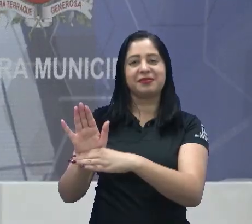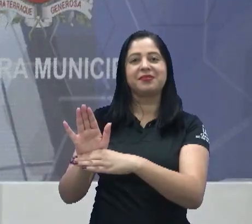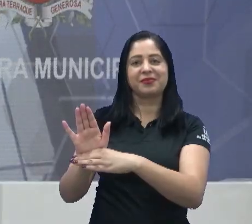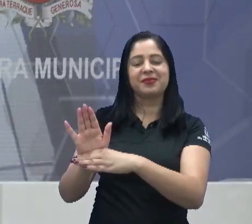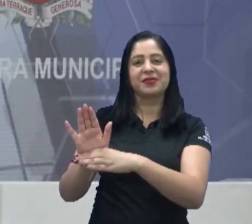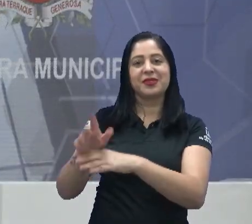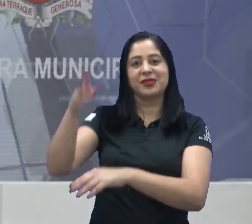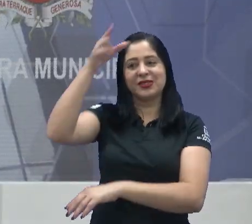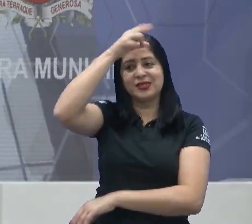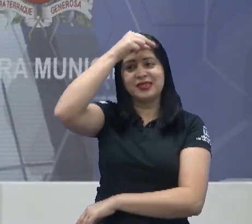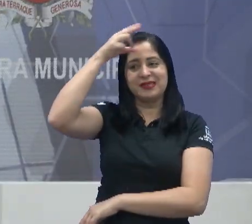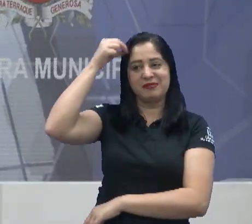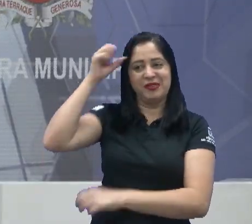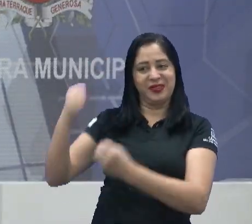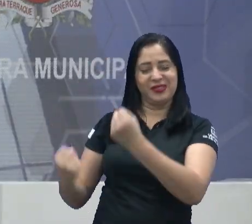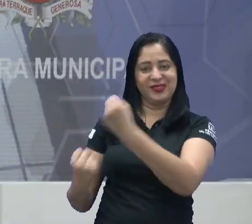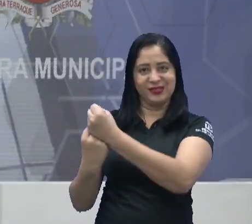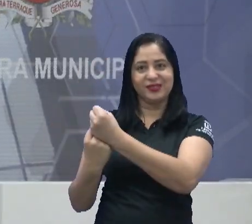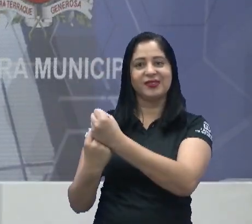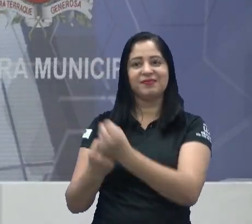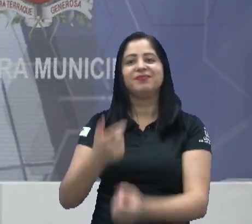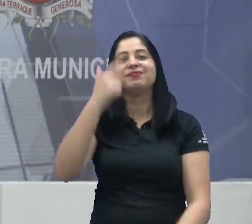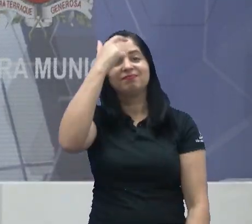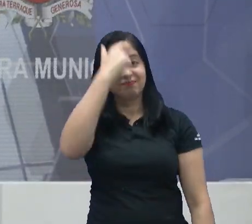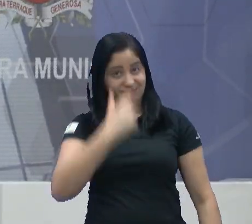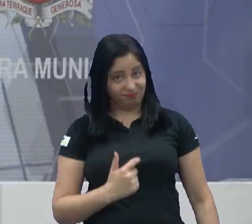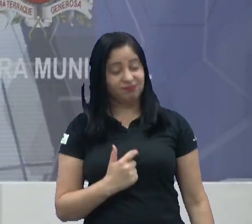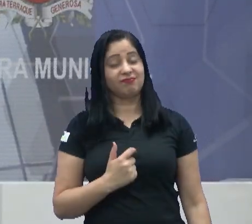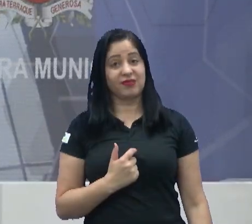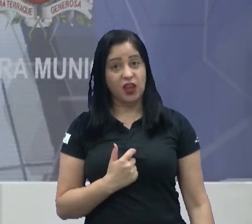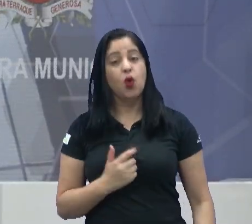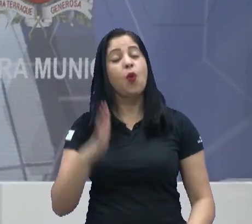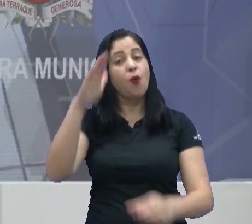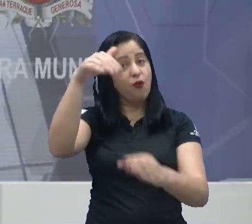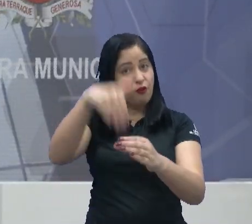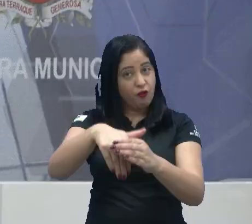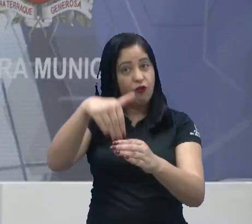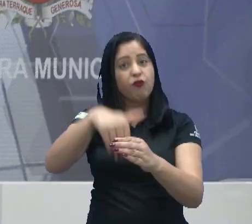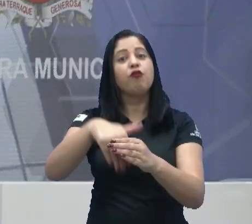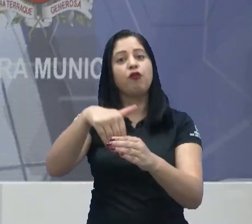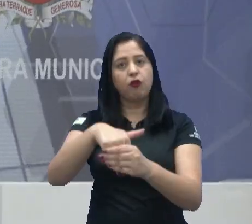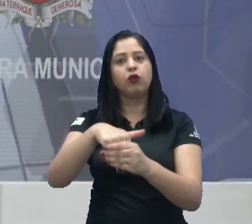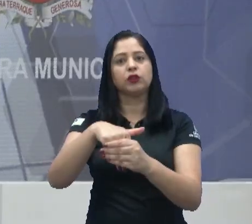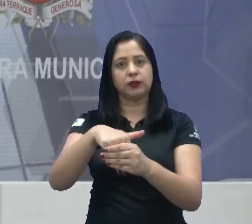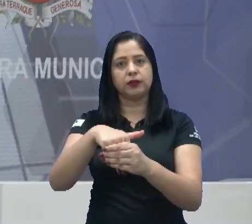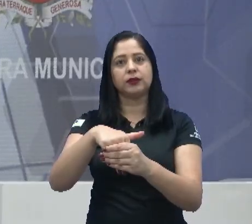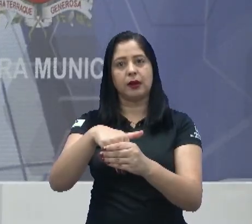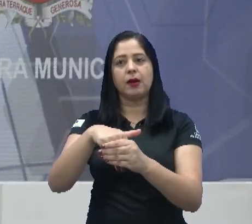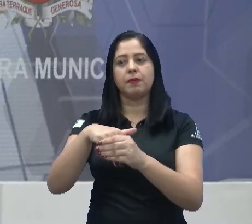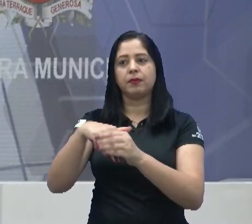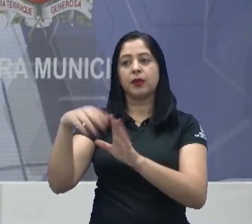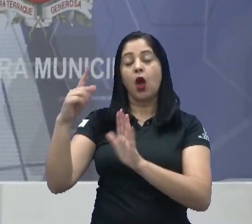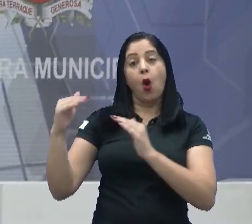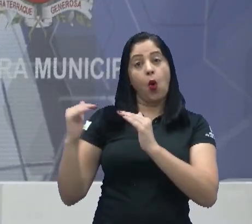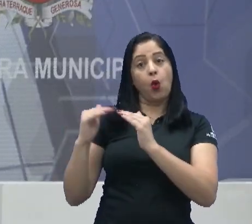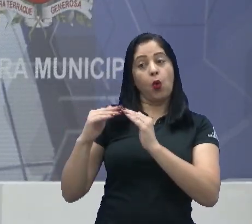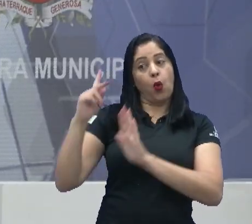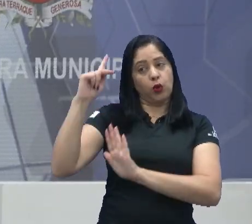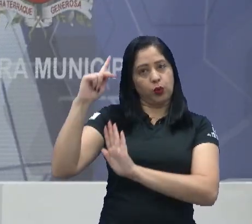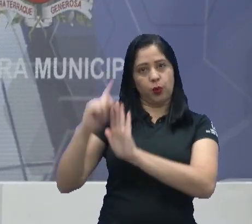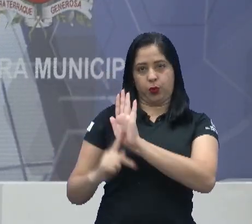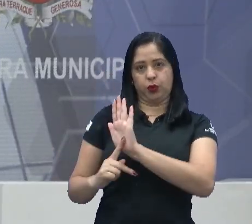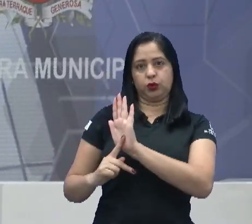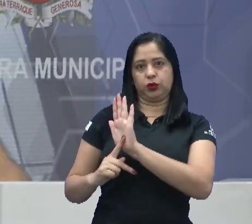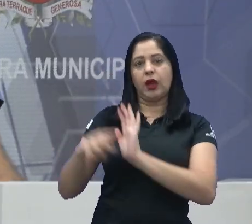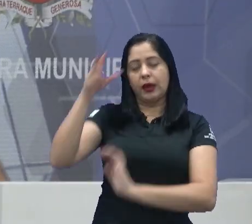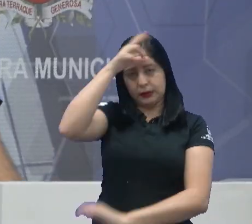vereador vai estar, com muita coerência, votando para os projetos bons que o nosso